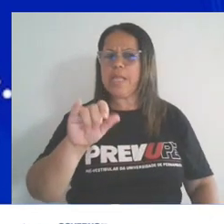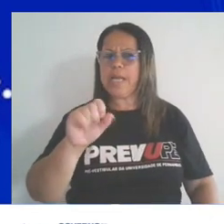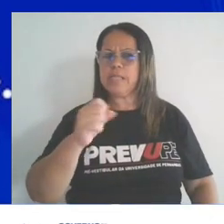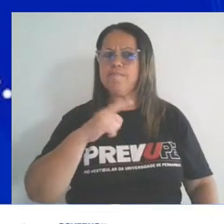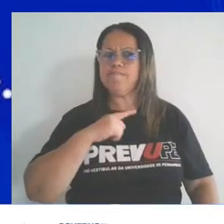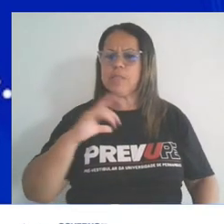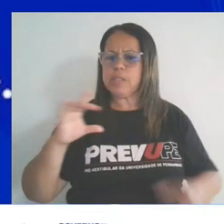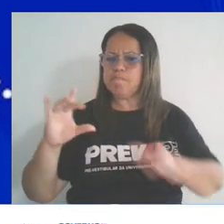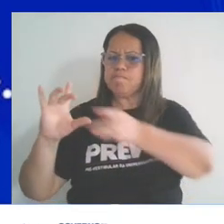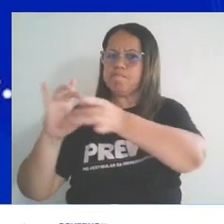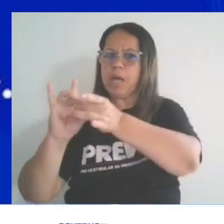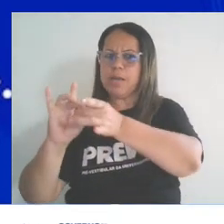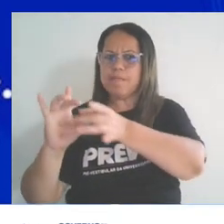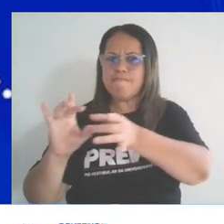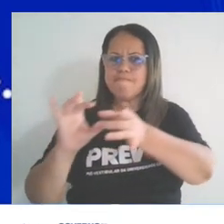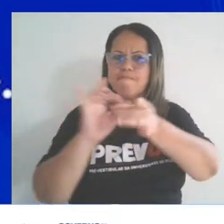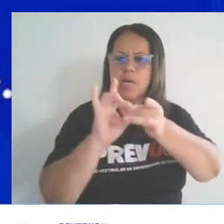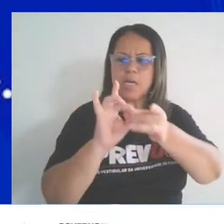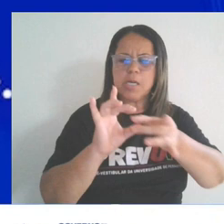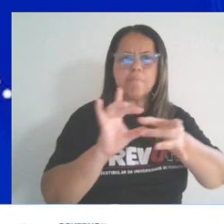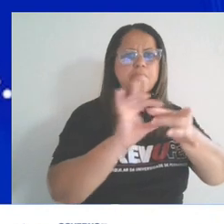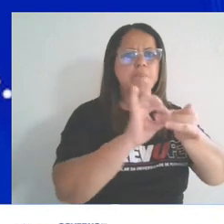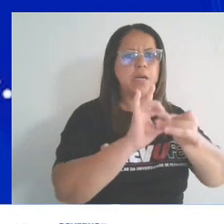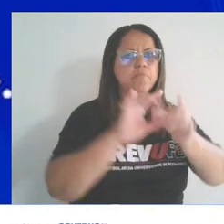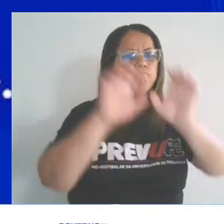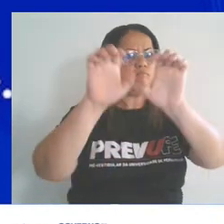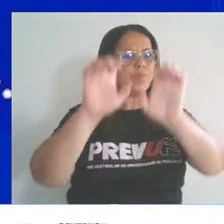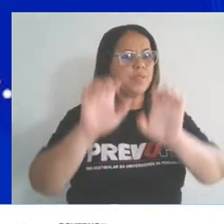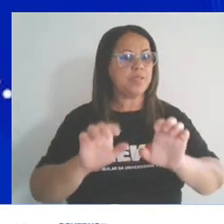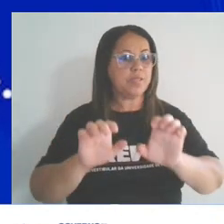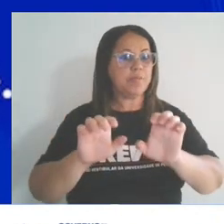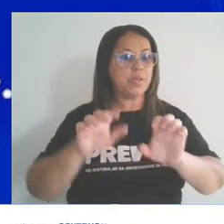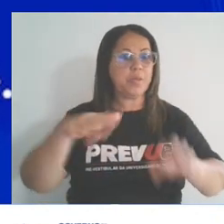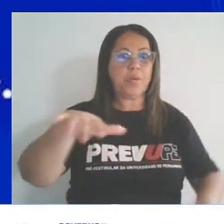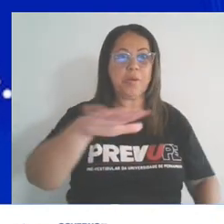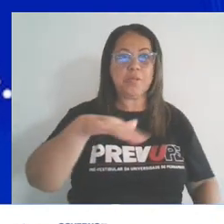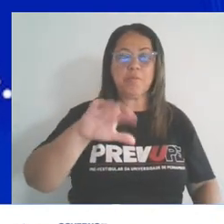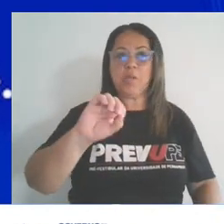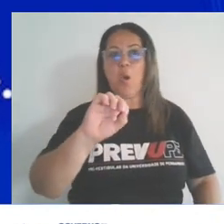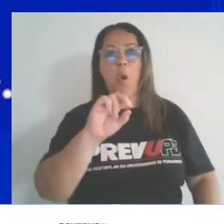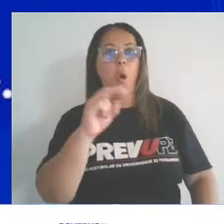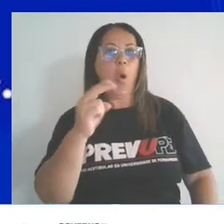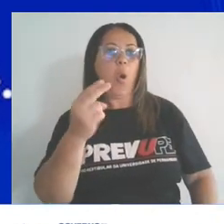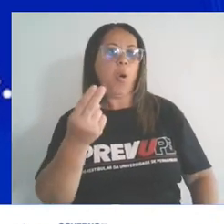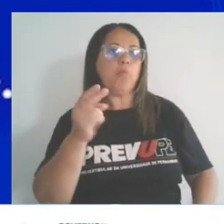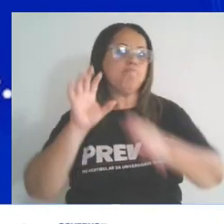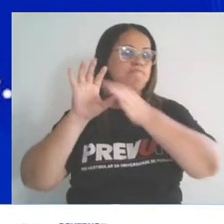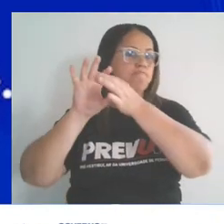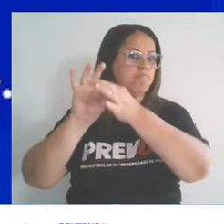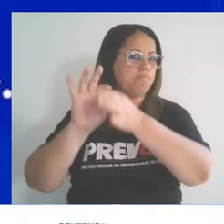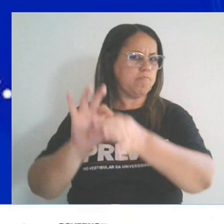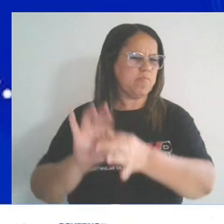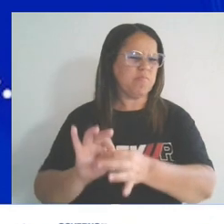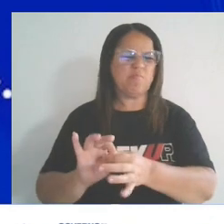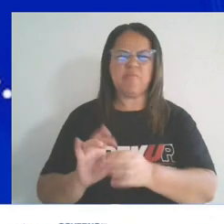diferentes pontos, diferentes estruturas num determinado espaço ou num determinado contexto.